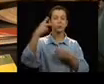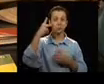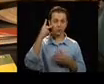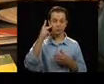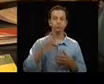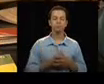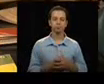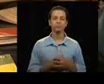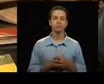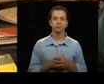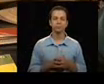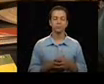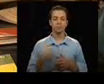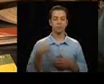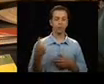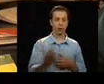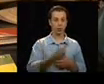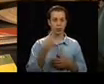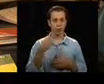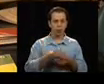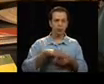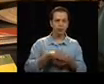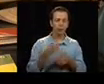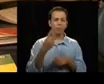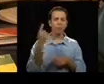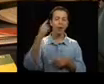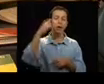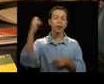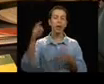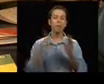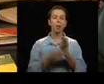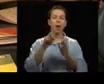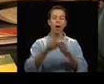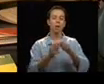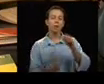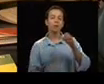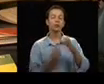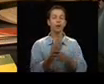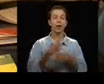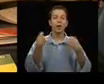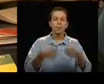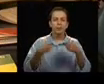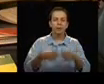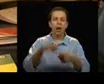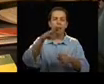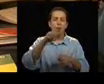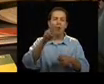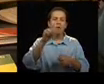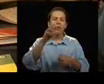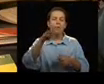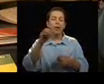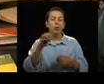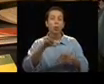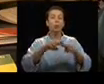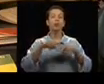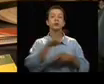e adultos na cidade de São Paulo, né? E logo a primeira ideia fundante era justamente essa ideia de que teria